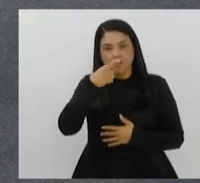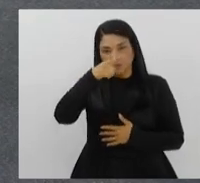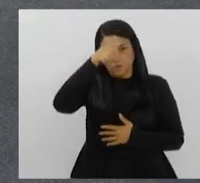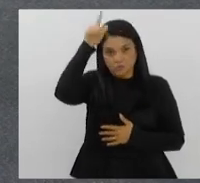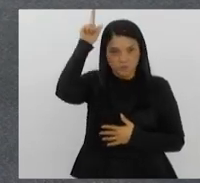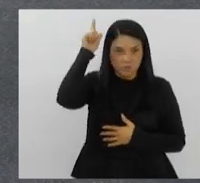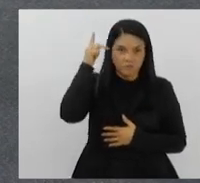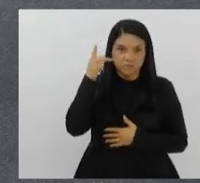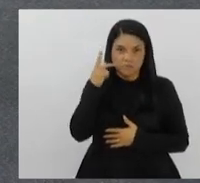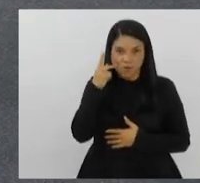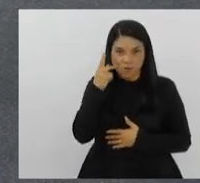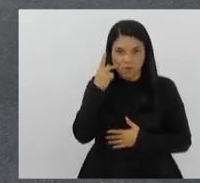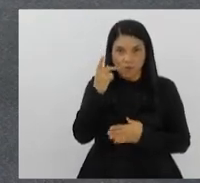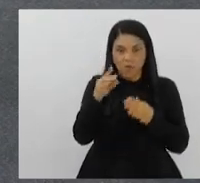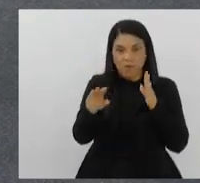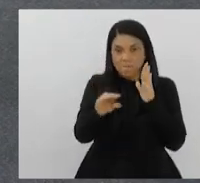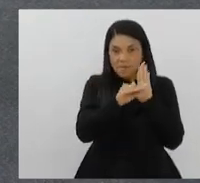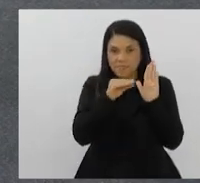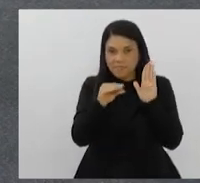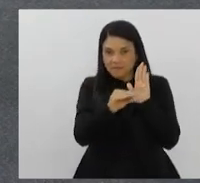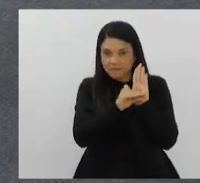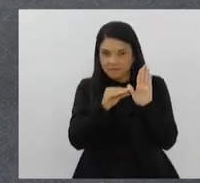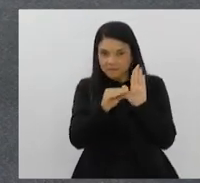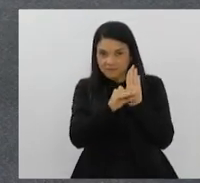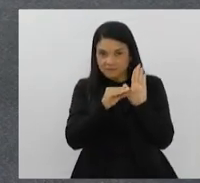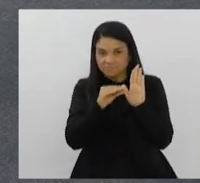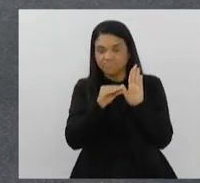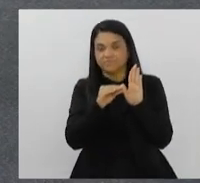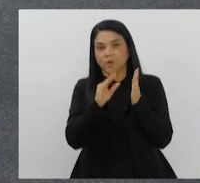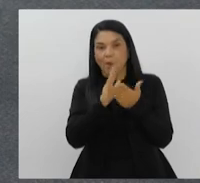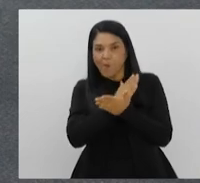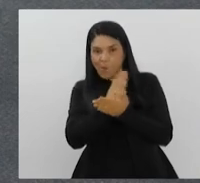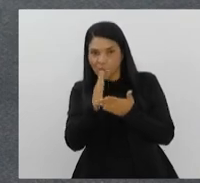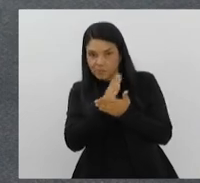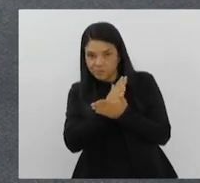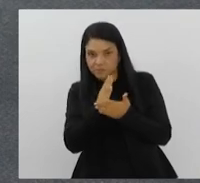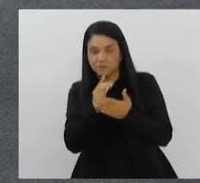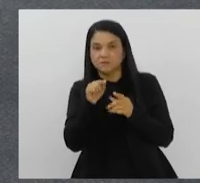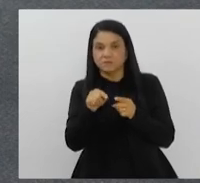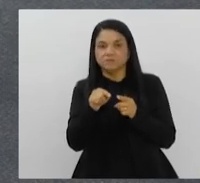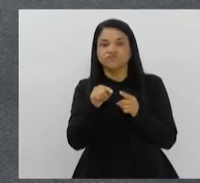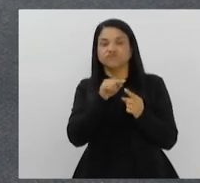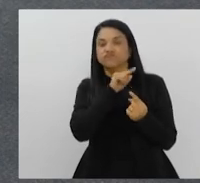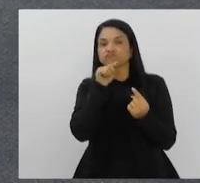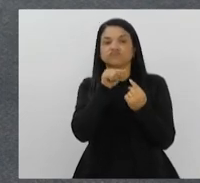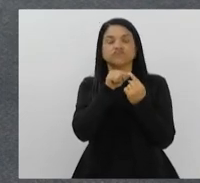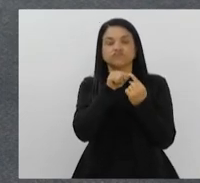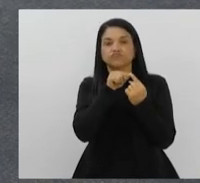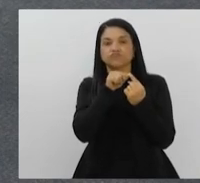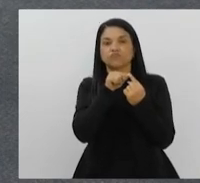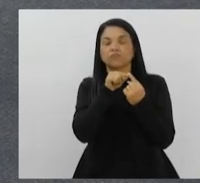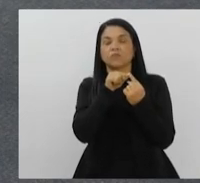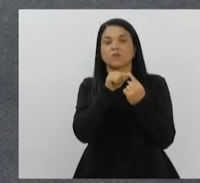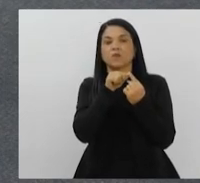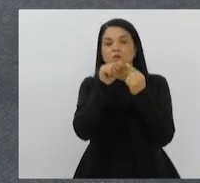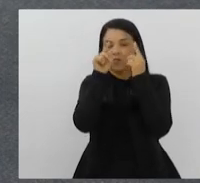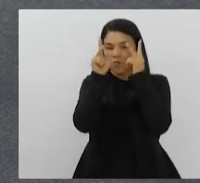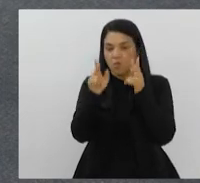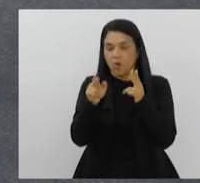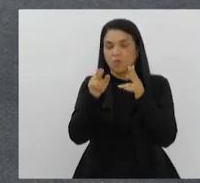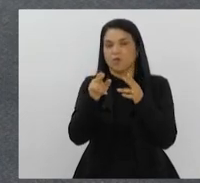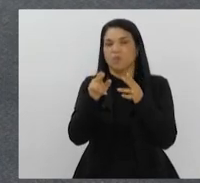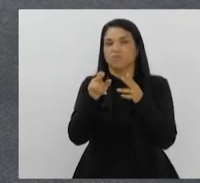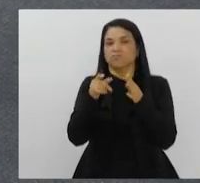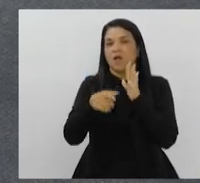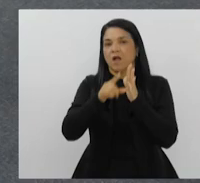Paulo, ele fez emendas. Algumas dessas emendas vão exatamente no sentido que eu estava falando. Claro que eu não